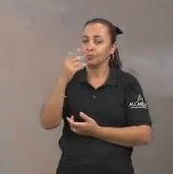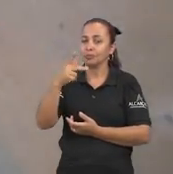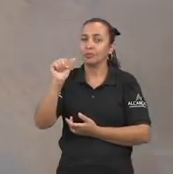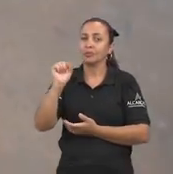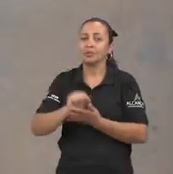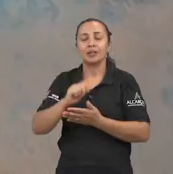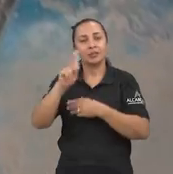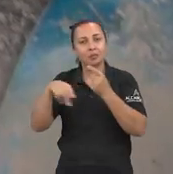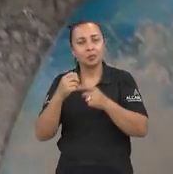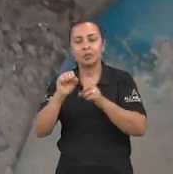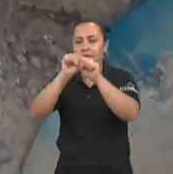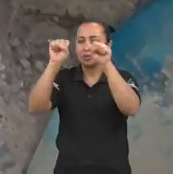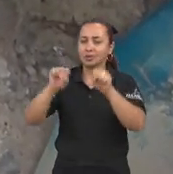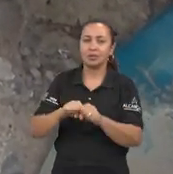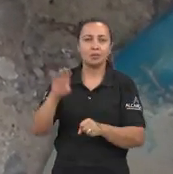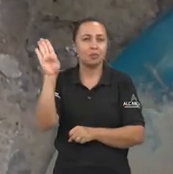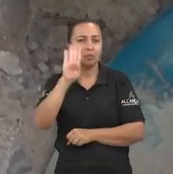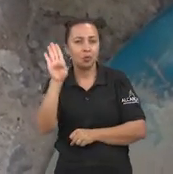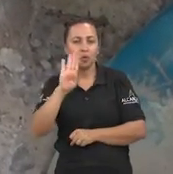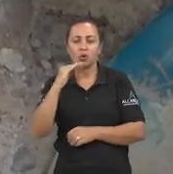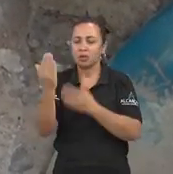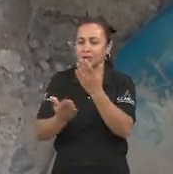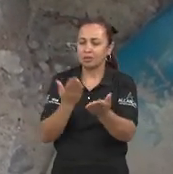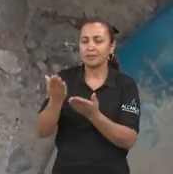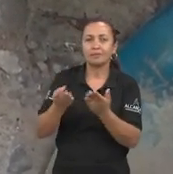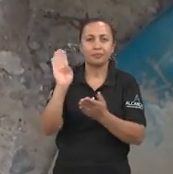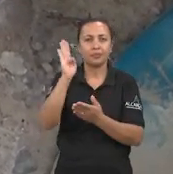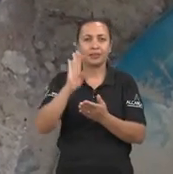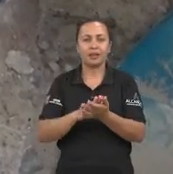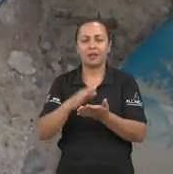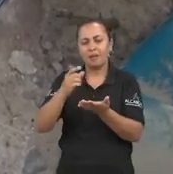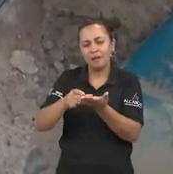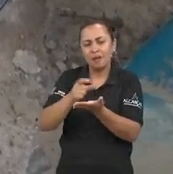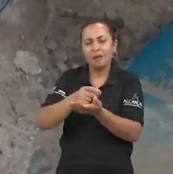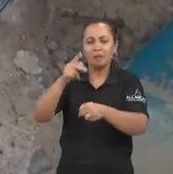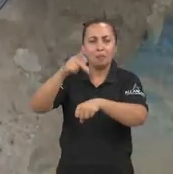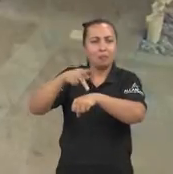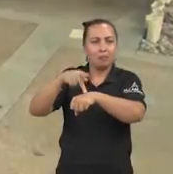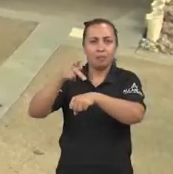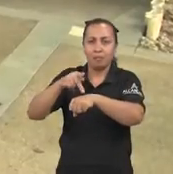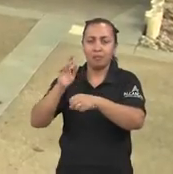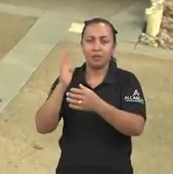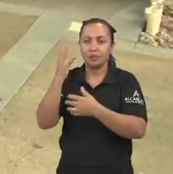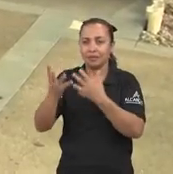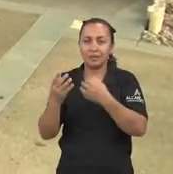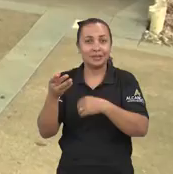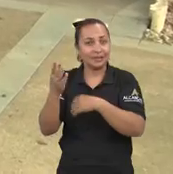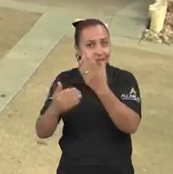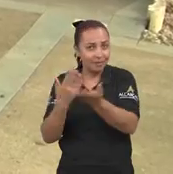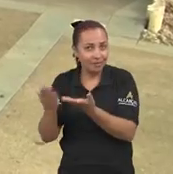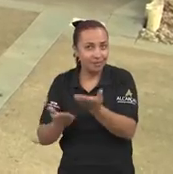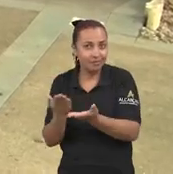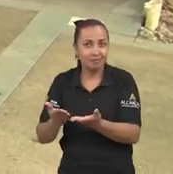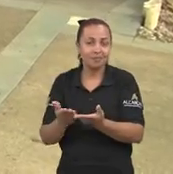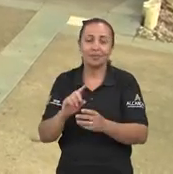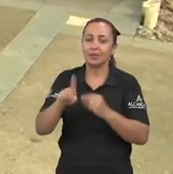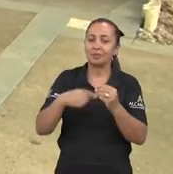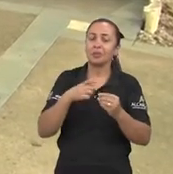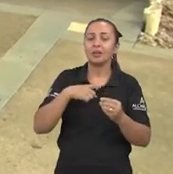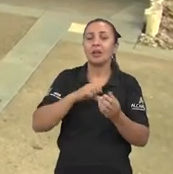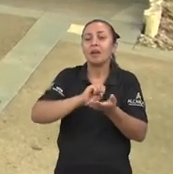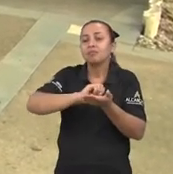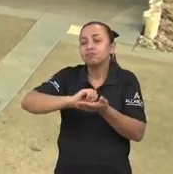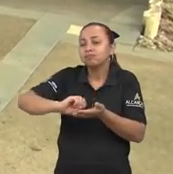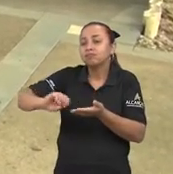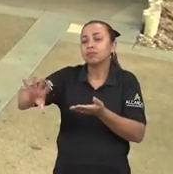um sistema de biológico né tratamento biológico nos várias divisões com rochas né e finalmente tem uma saída onde que